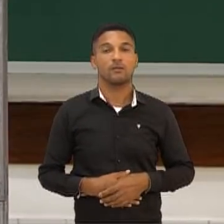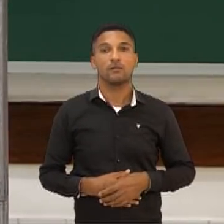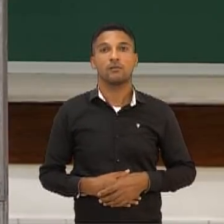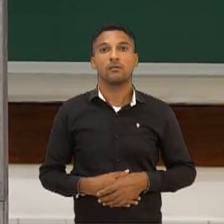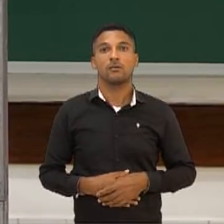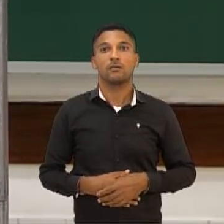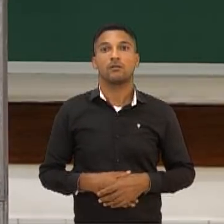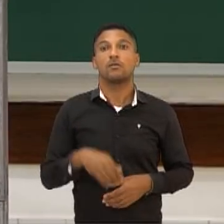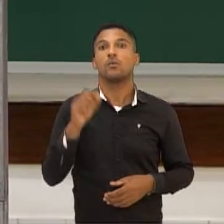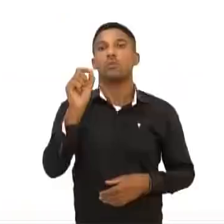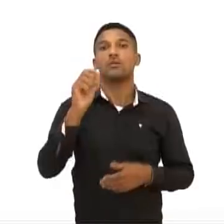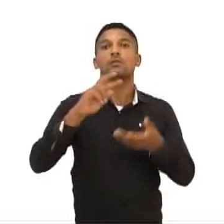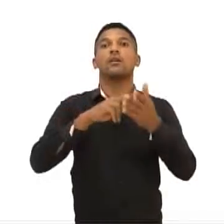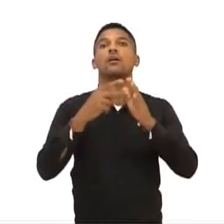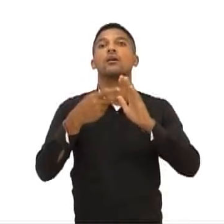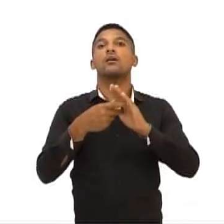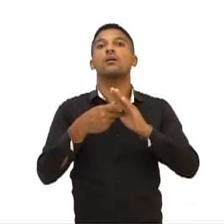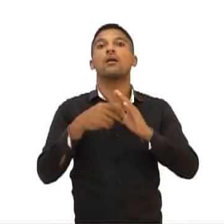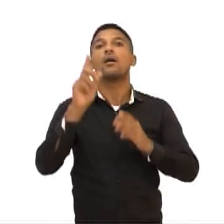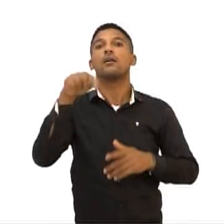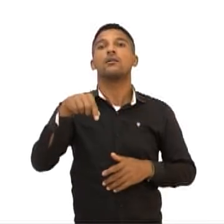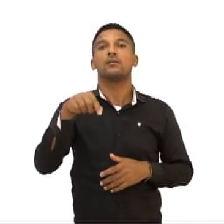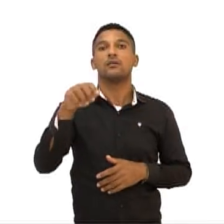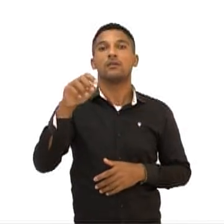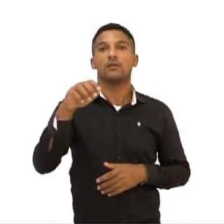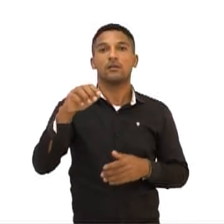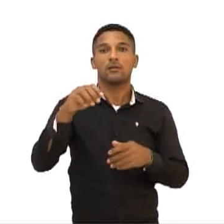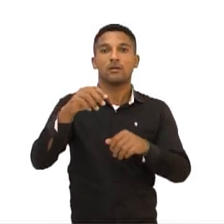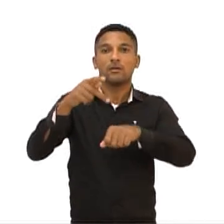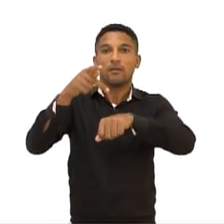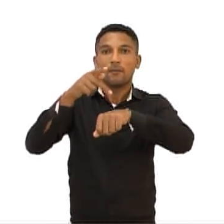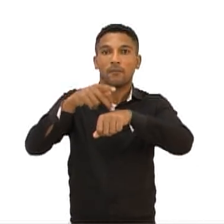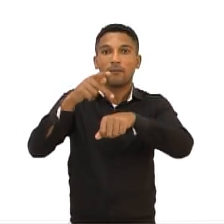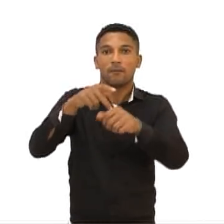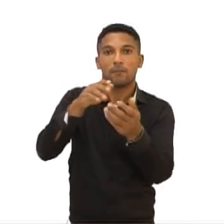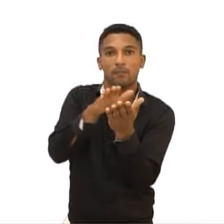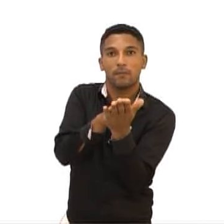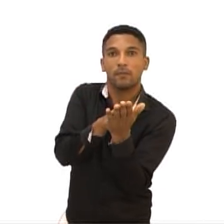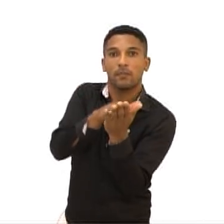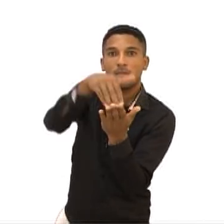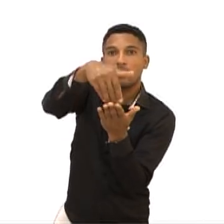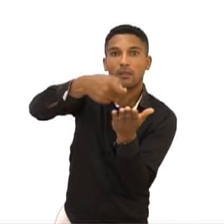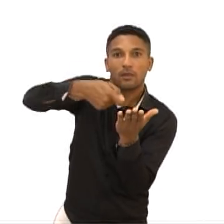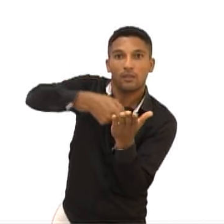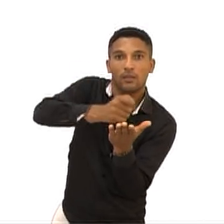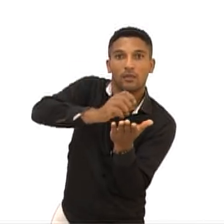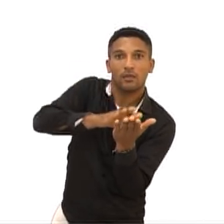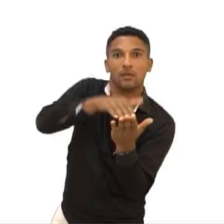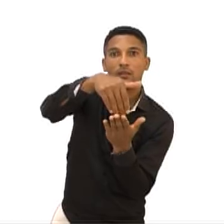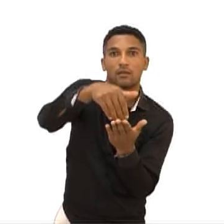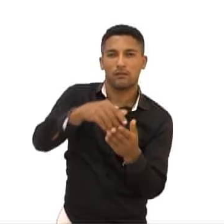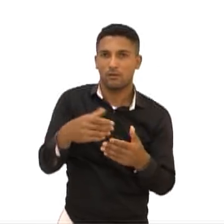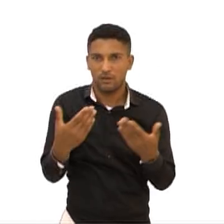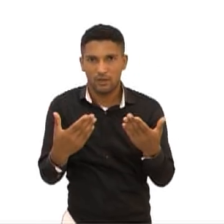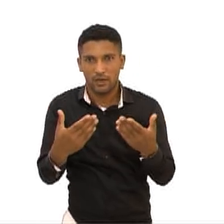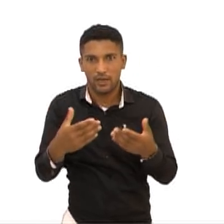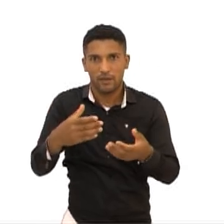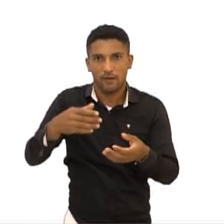que é litogravura? Letra A, gravura feita em garrafa de vidro.